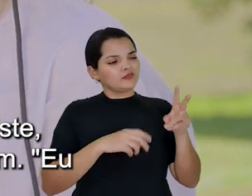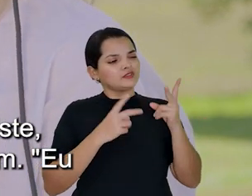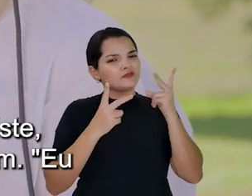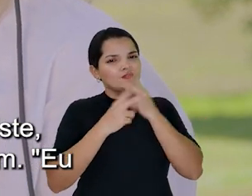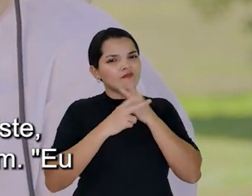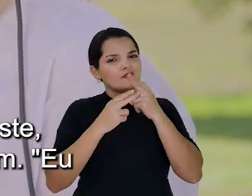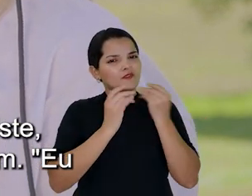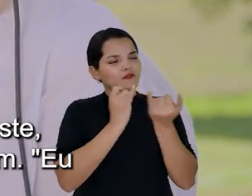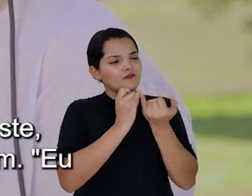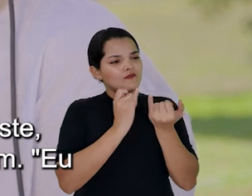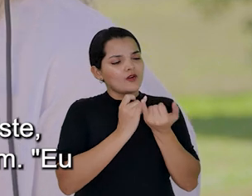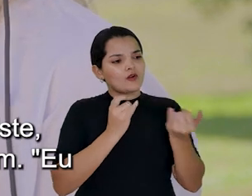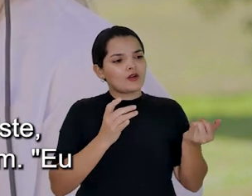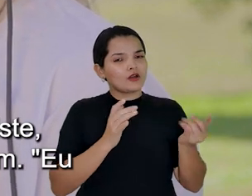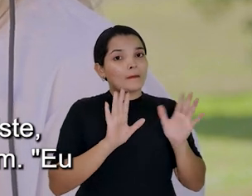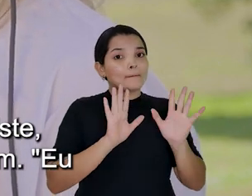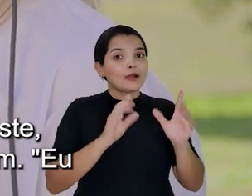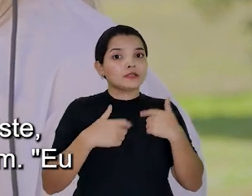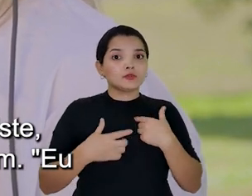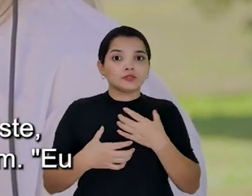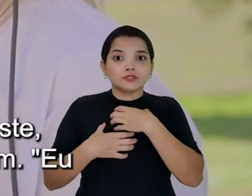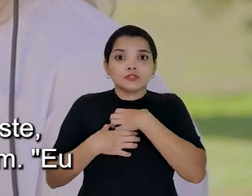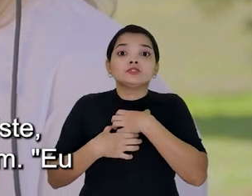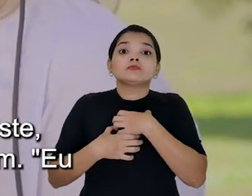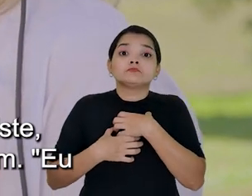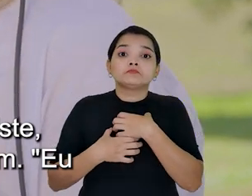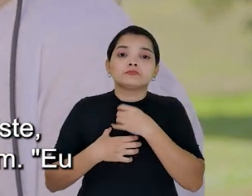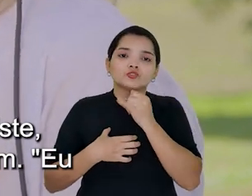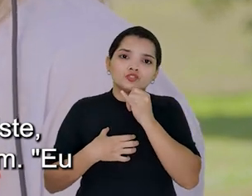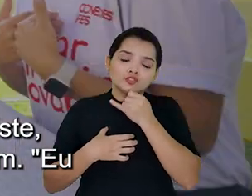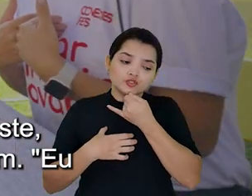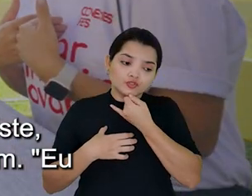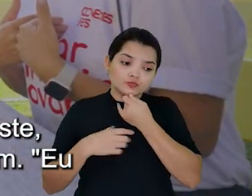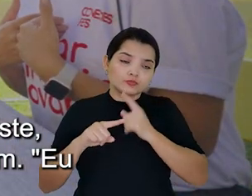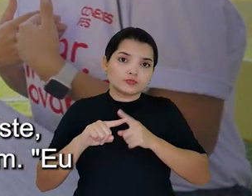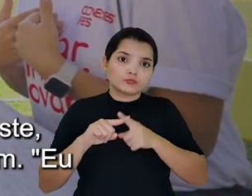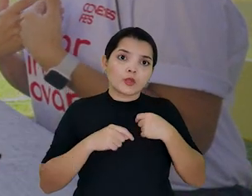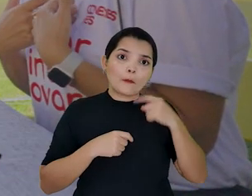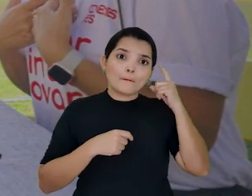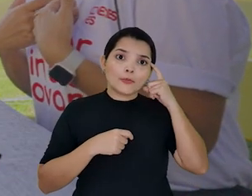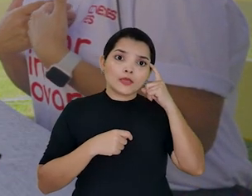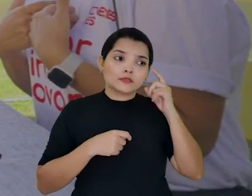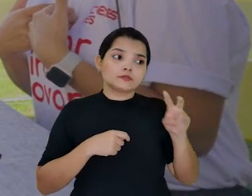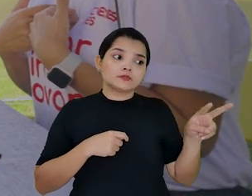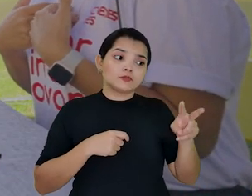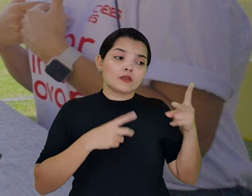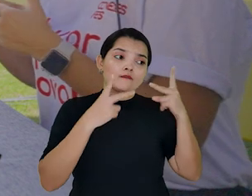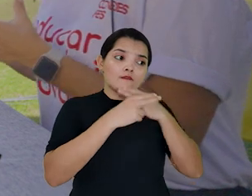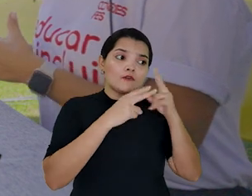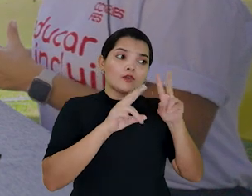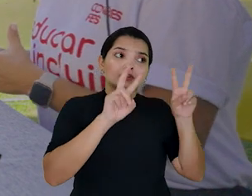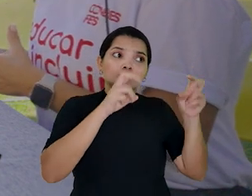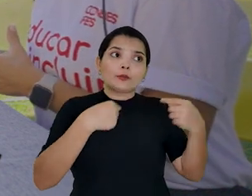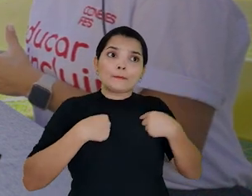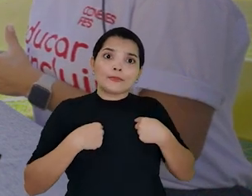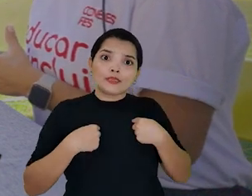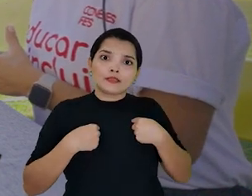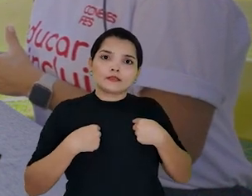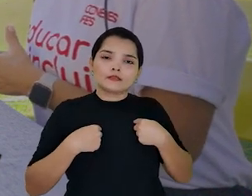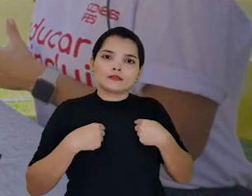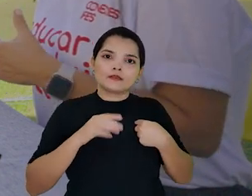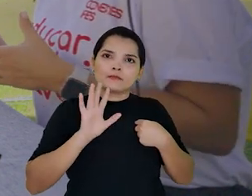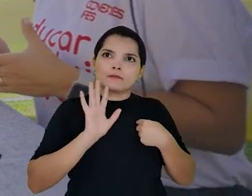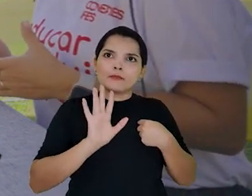que que eu tô sentindo eu fiquei triste porque eu achei que eles estavam falando de mim eu tô triste tô triste mas qual a necessidade